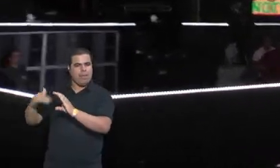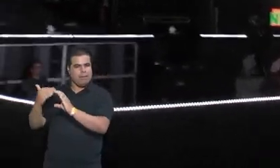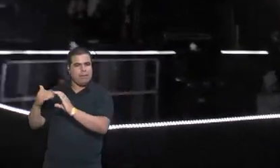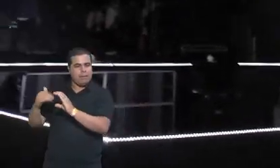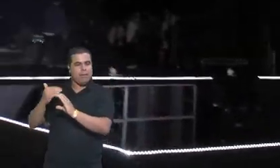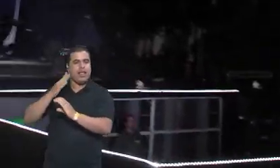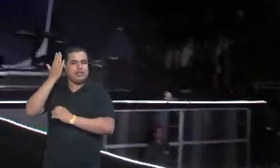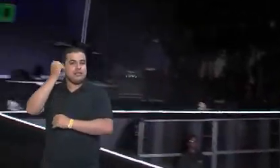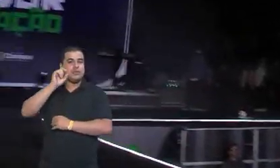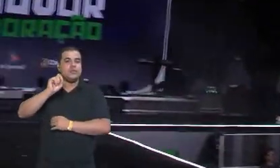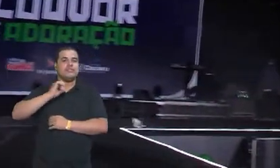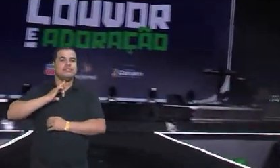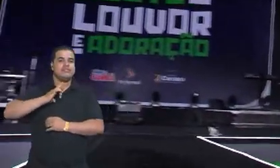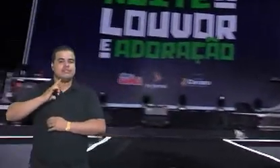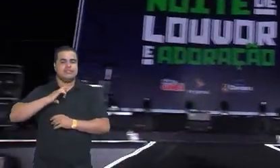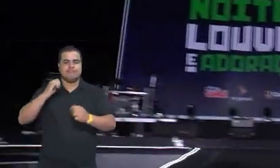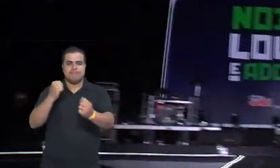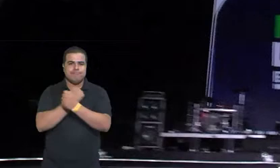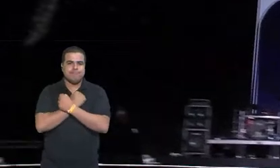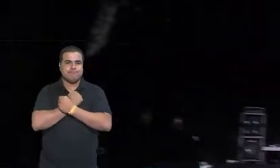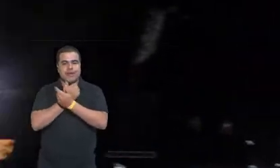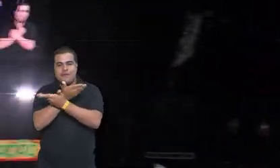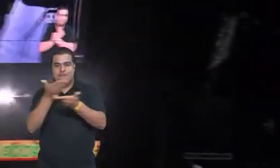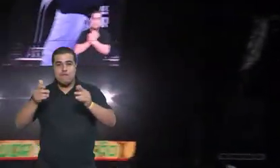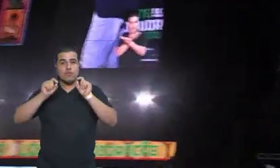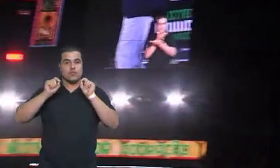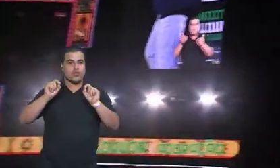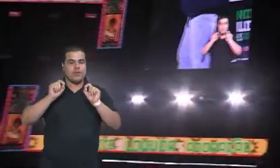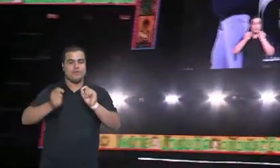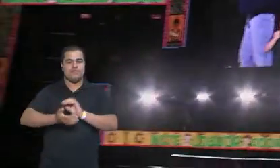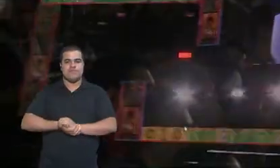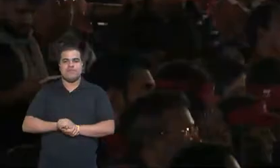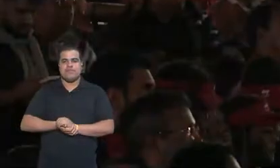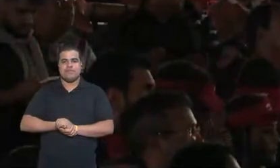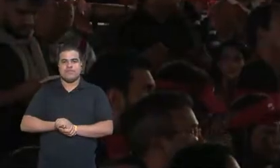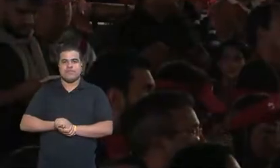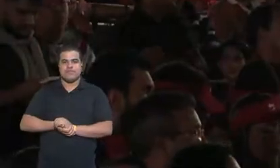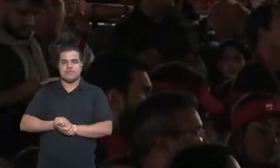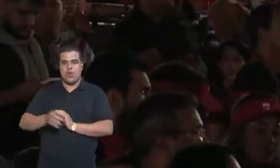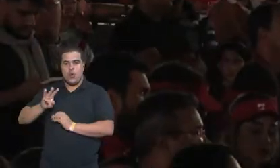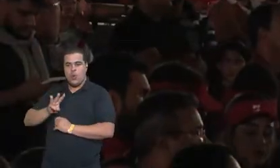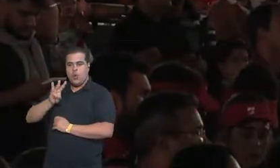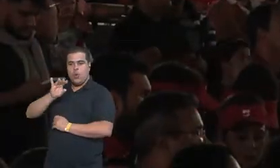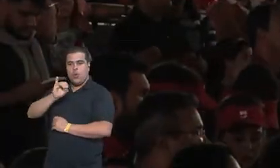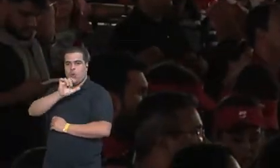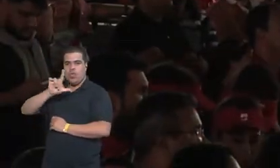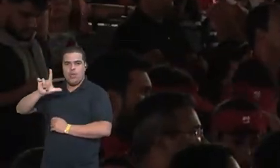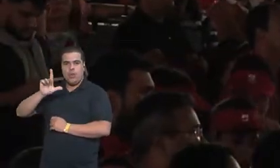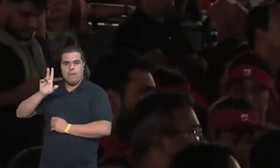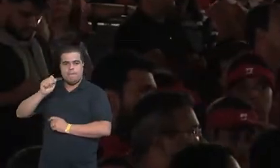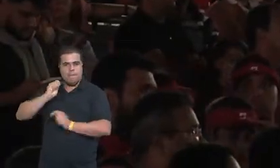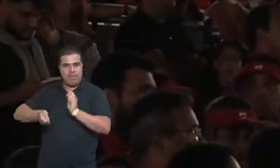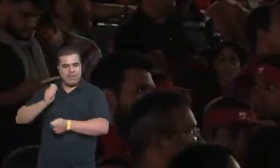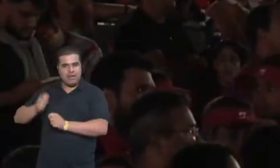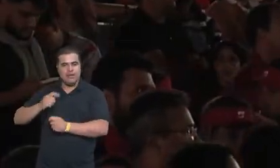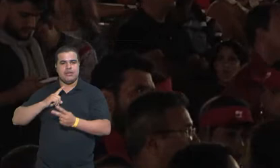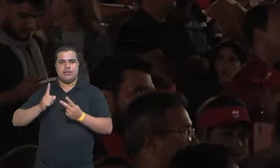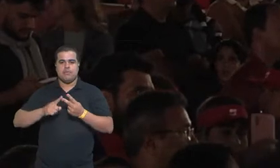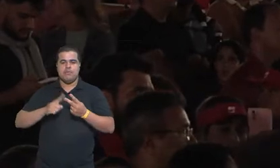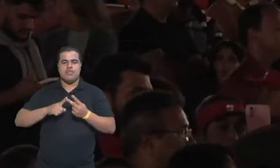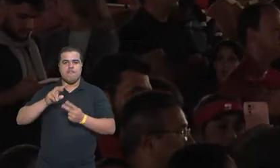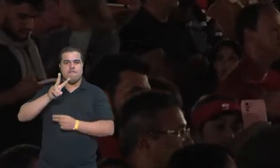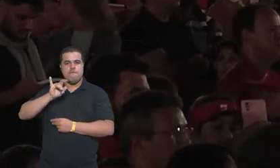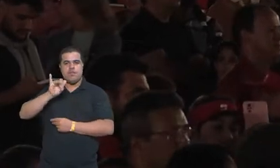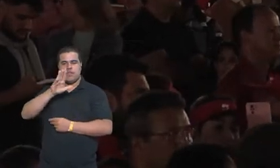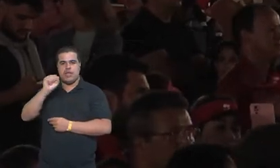irmão irmão Edson um abraço vê só o Will batera mandou um alô para mim aqui irmã Virgínia